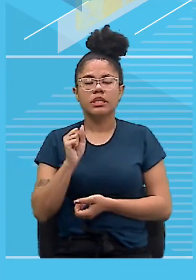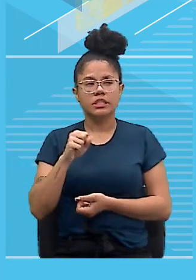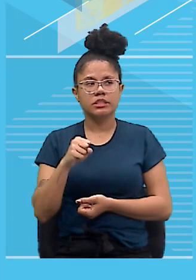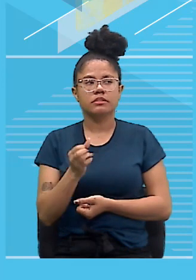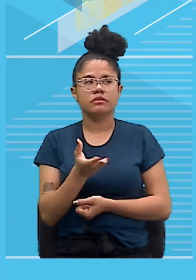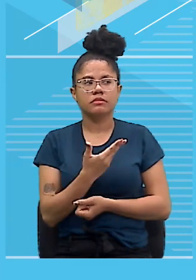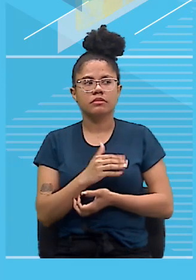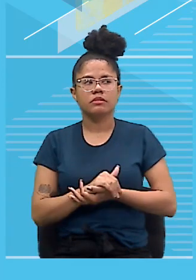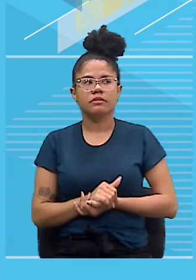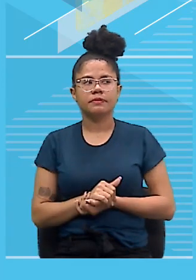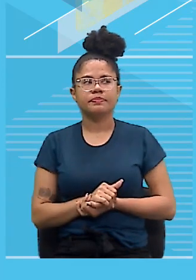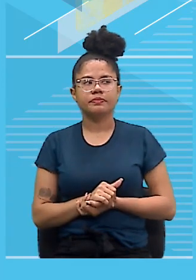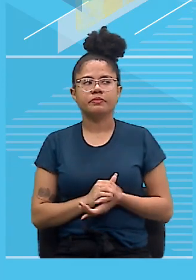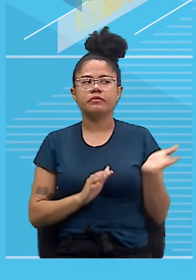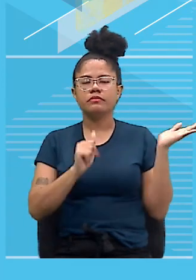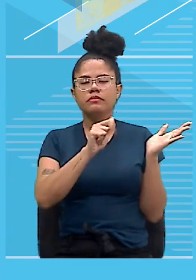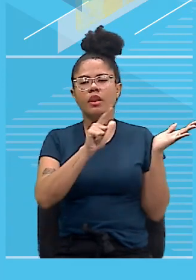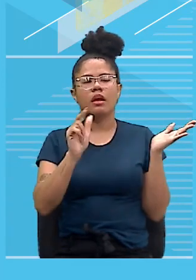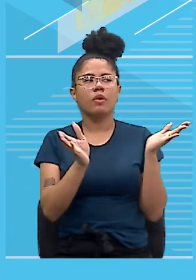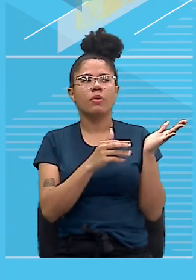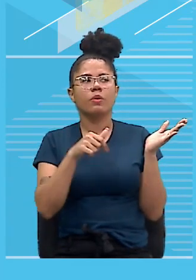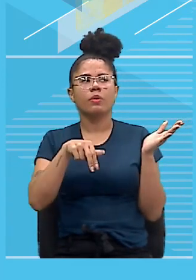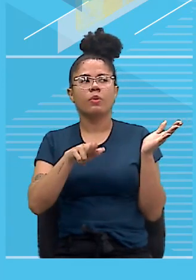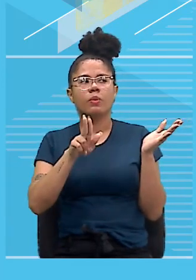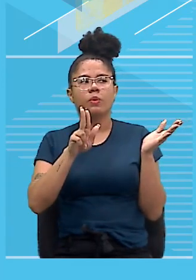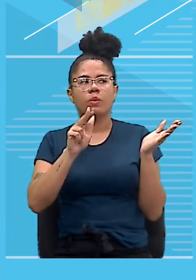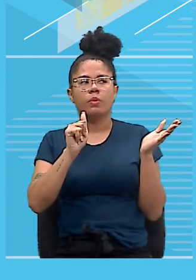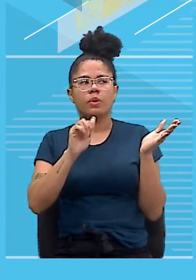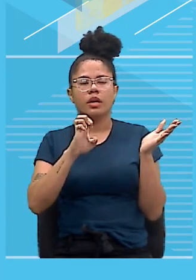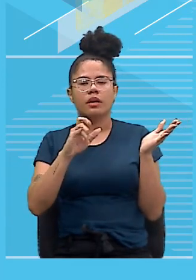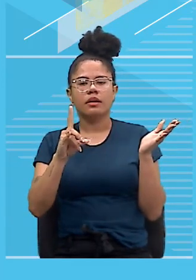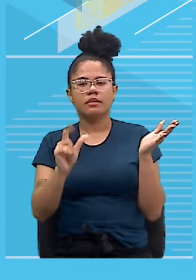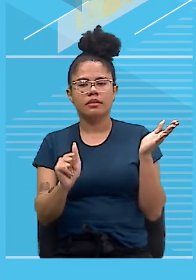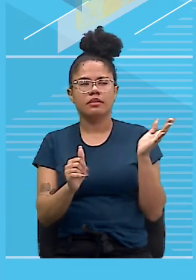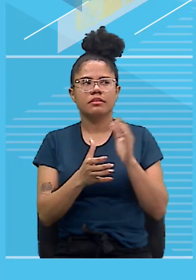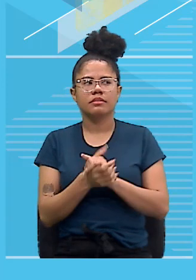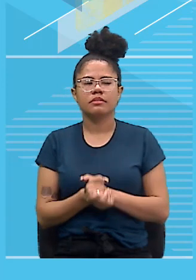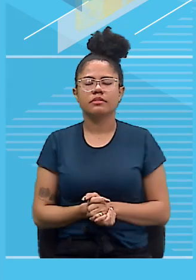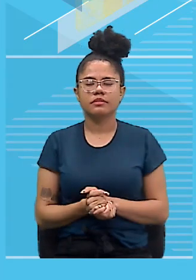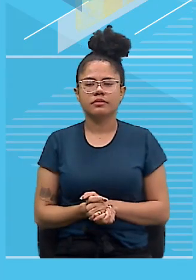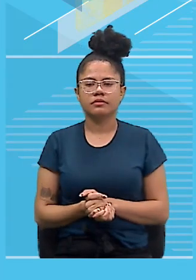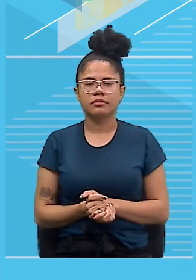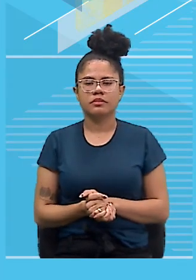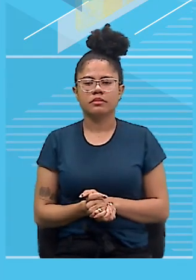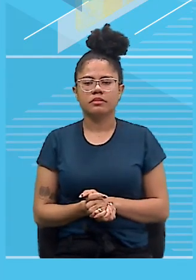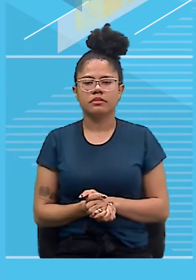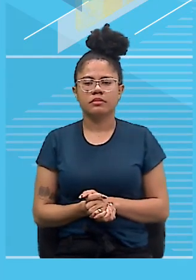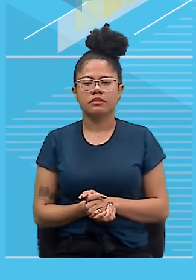aquele grupo lá Professor das torres gêmeas pronto lembrou da aula em pai